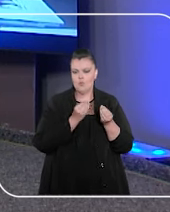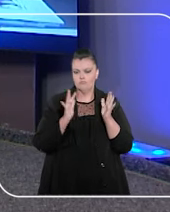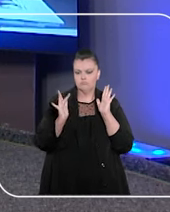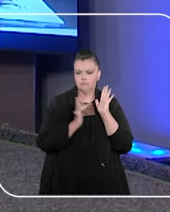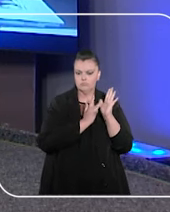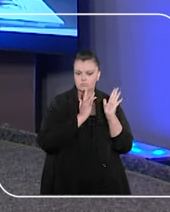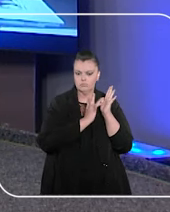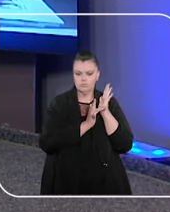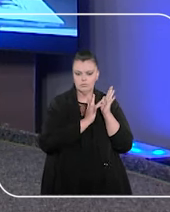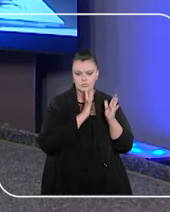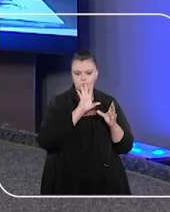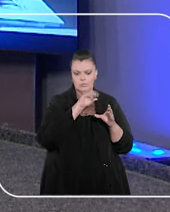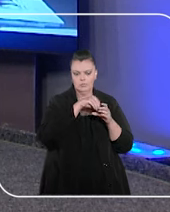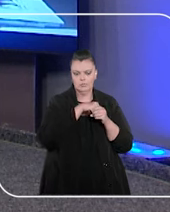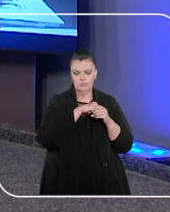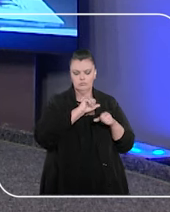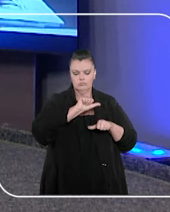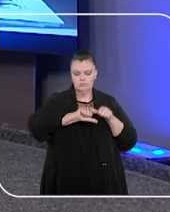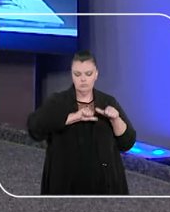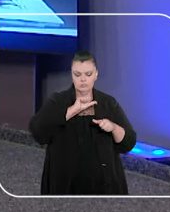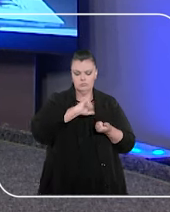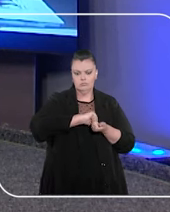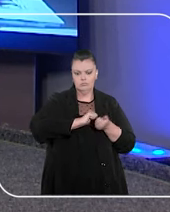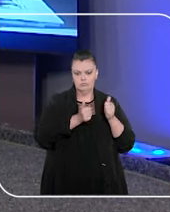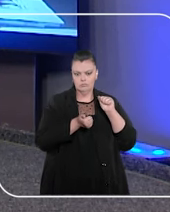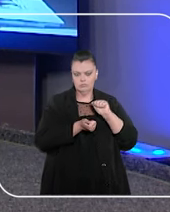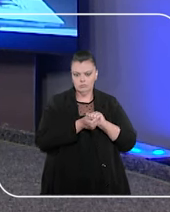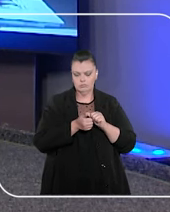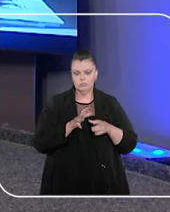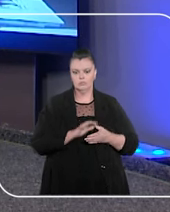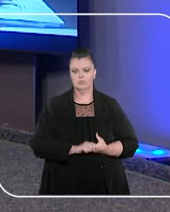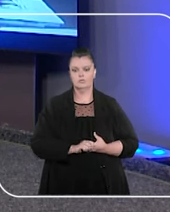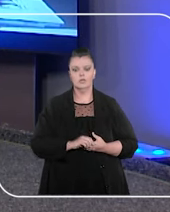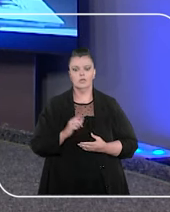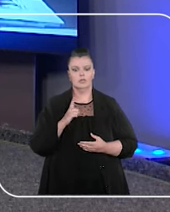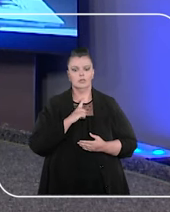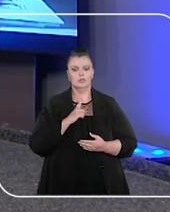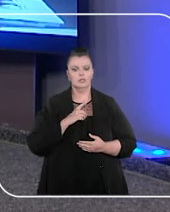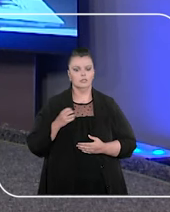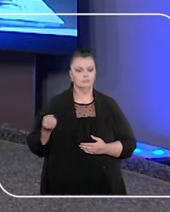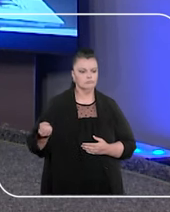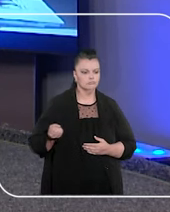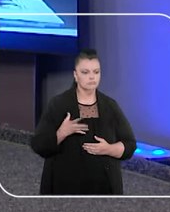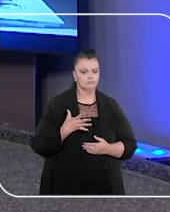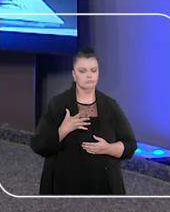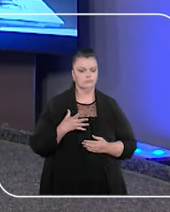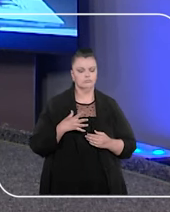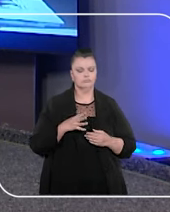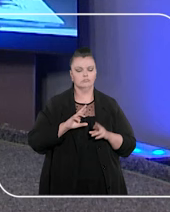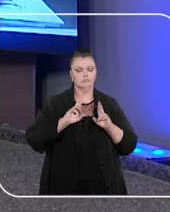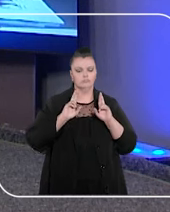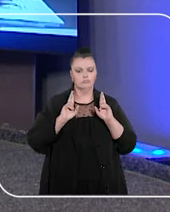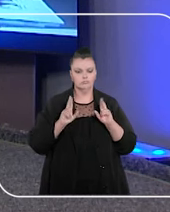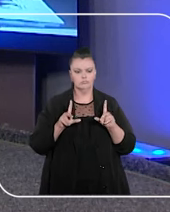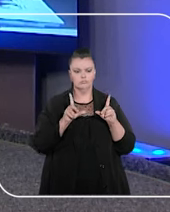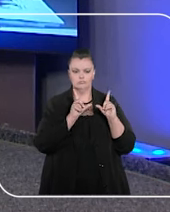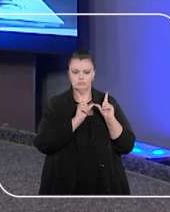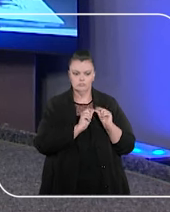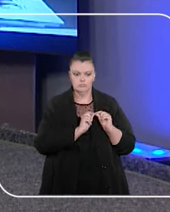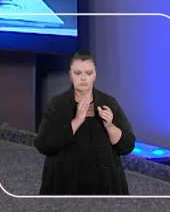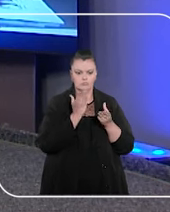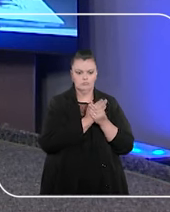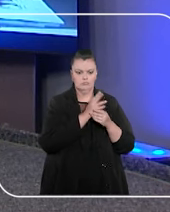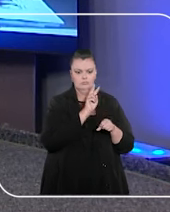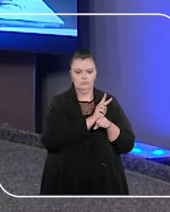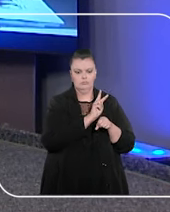com todas as suas atualizações, vem contribuindo, vem fazendo uma enorme diferença para a otimização dos julgamentos